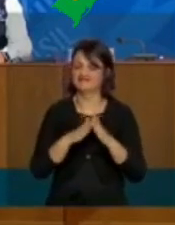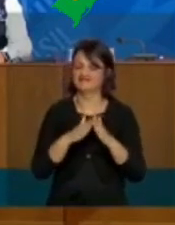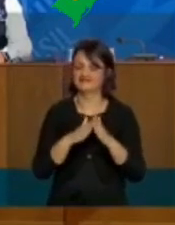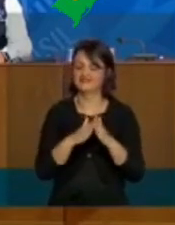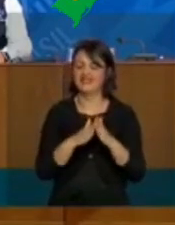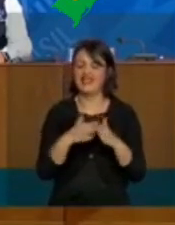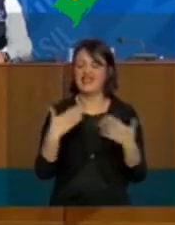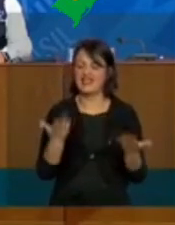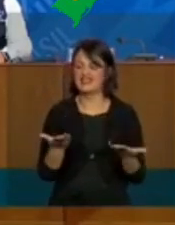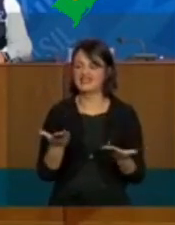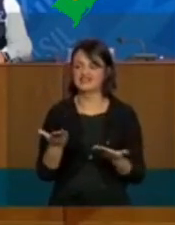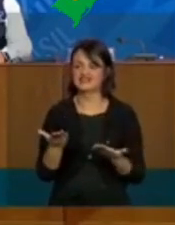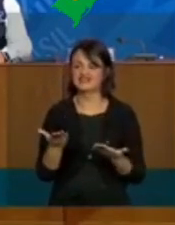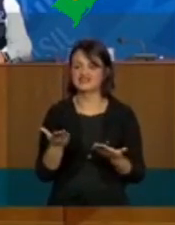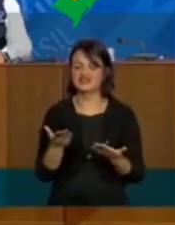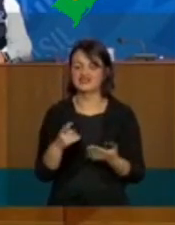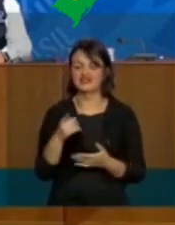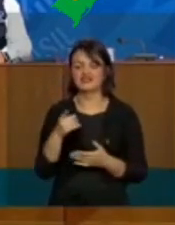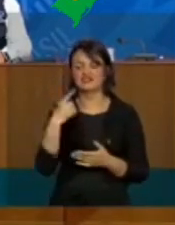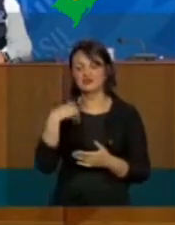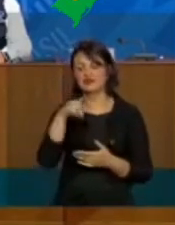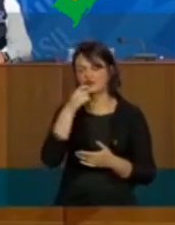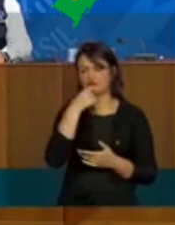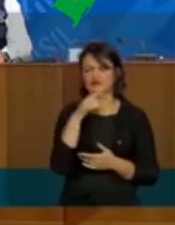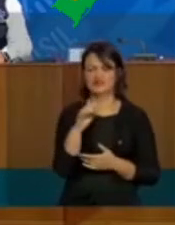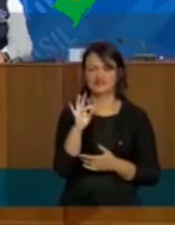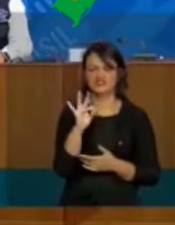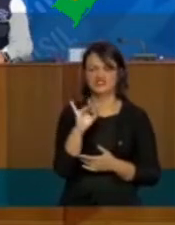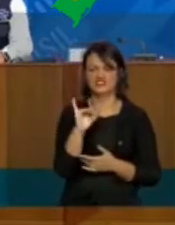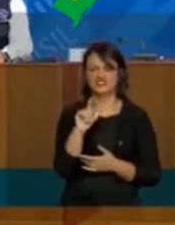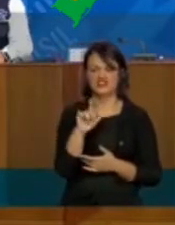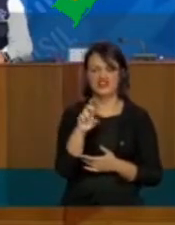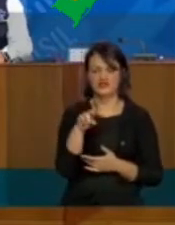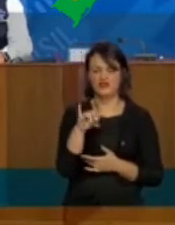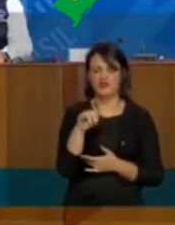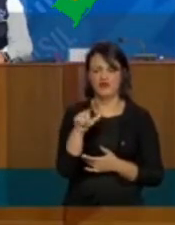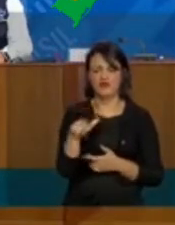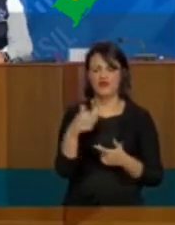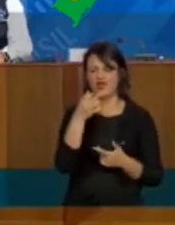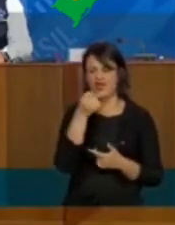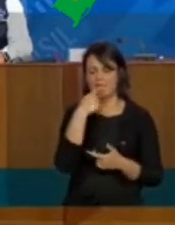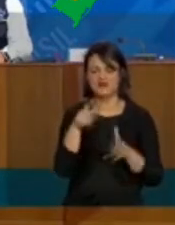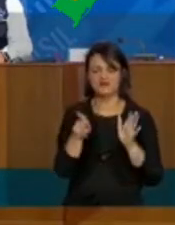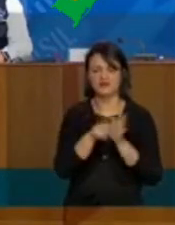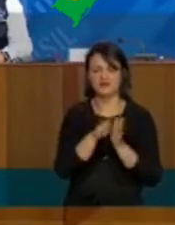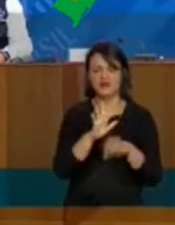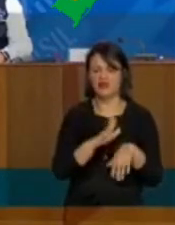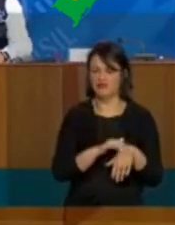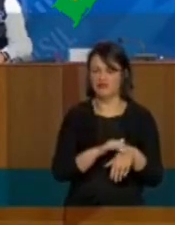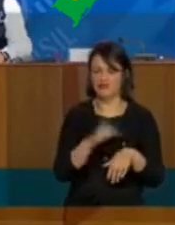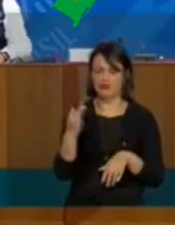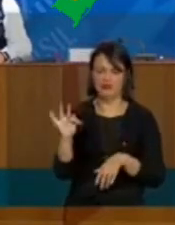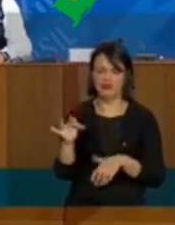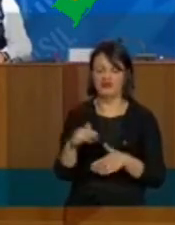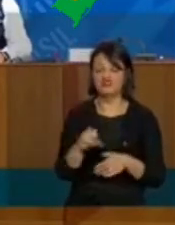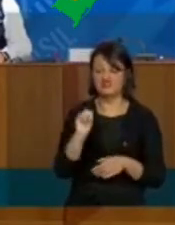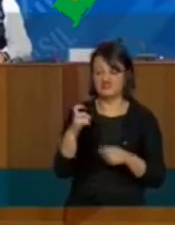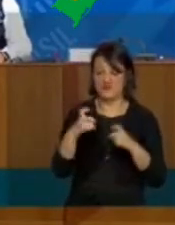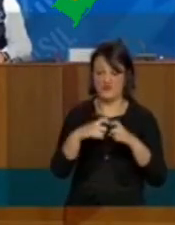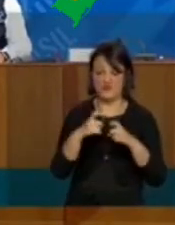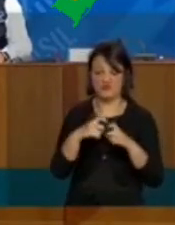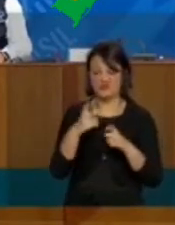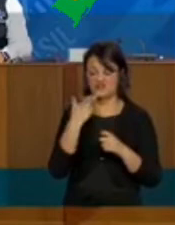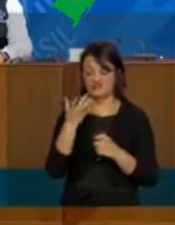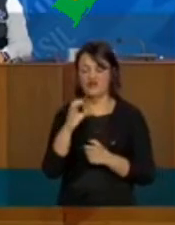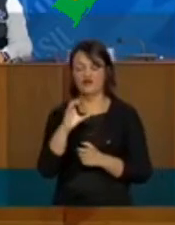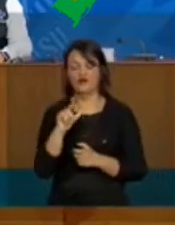não têm recorde nenhum. A pessoa toma Tilenol, toma paracetamol, ou se o médico quiser prescrever cloroquina para